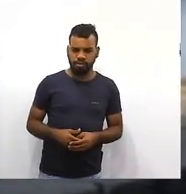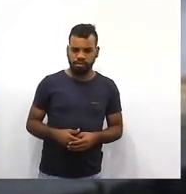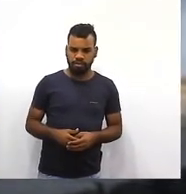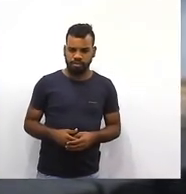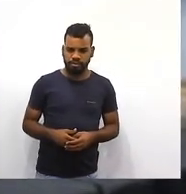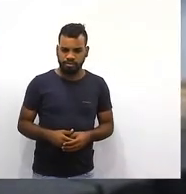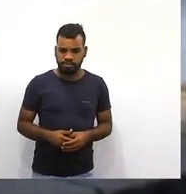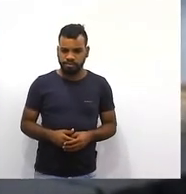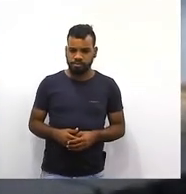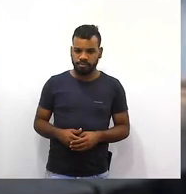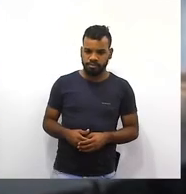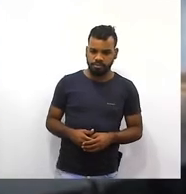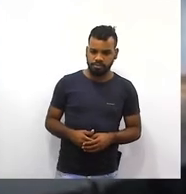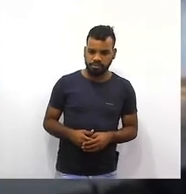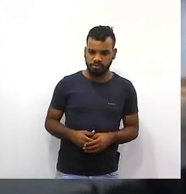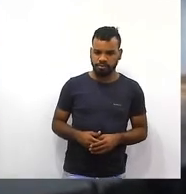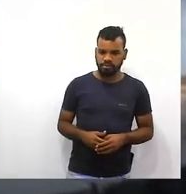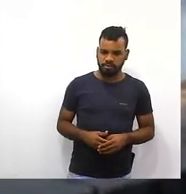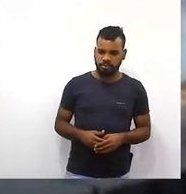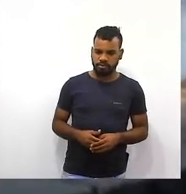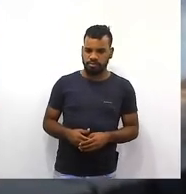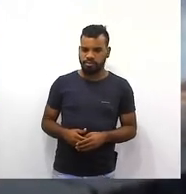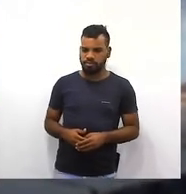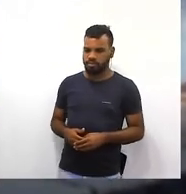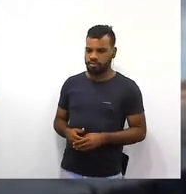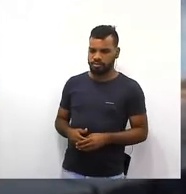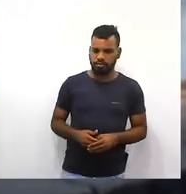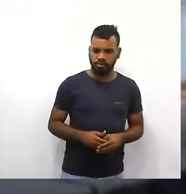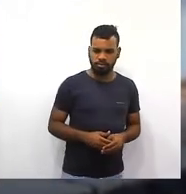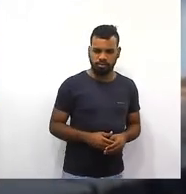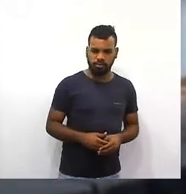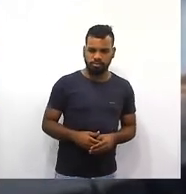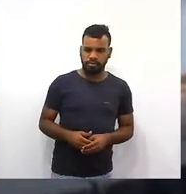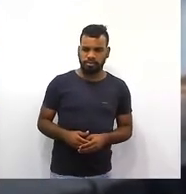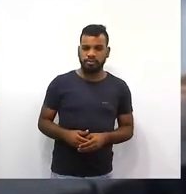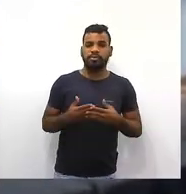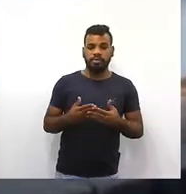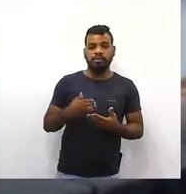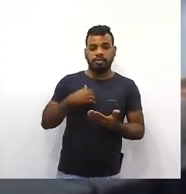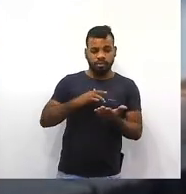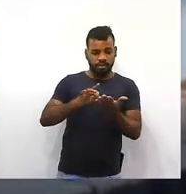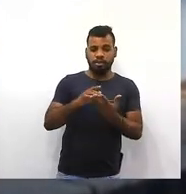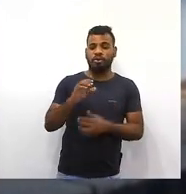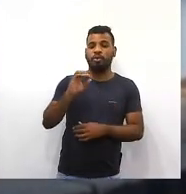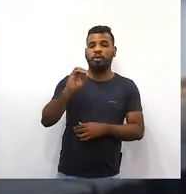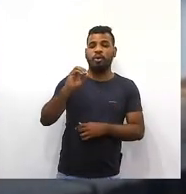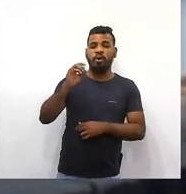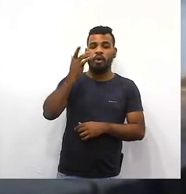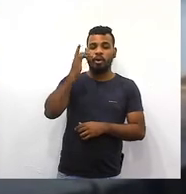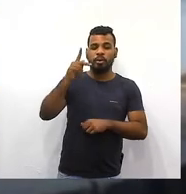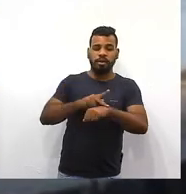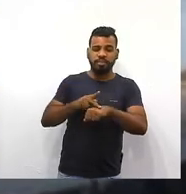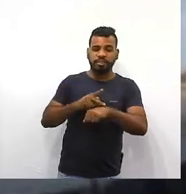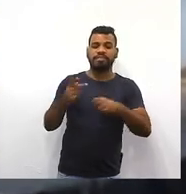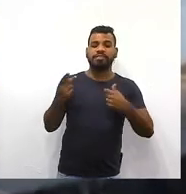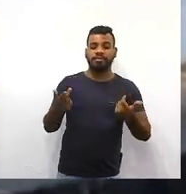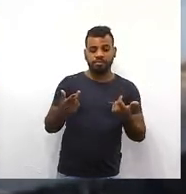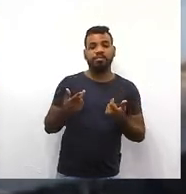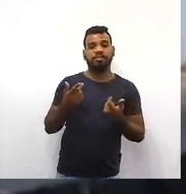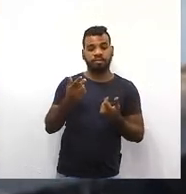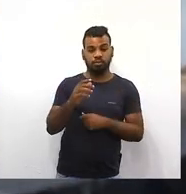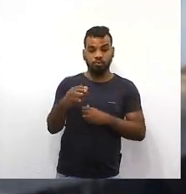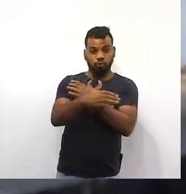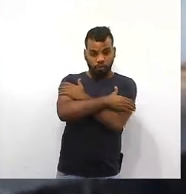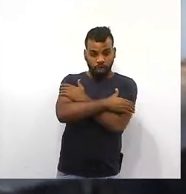está prestigiando e disse, ah, manda um abraço para mim, Cecinha, minha vizinha lá de Ouro Preto, lá da Coab. Cecinha e Érica, um abraço para você,